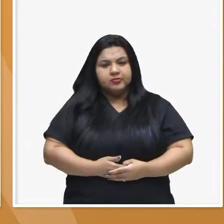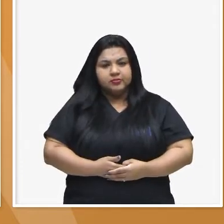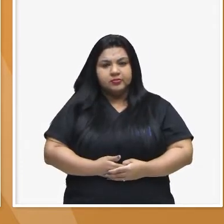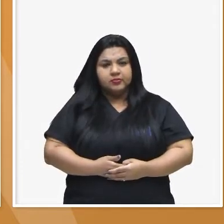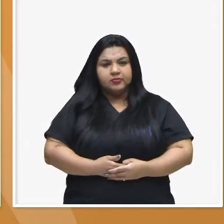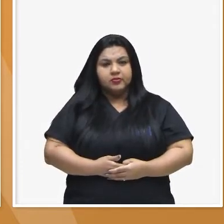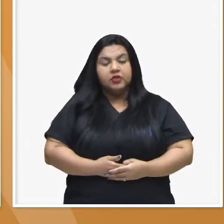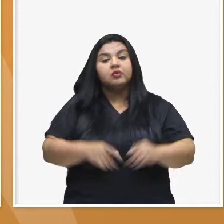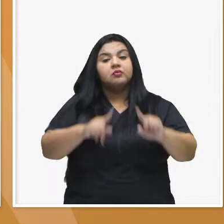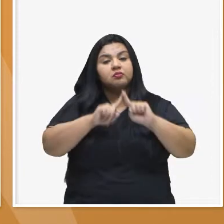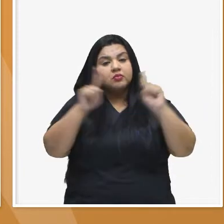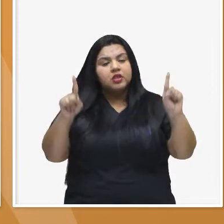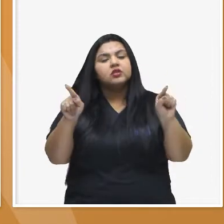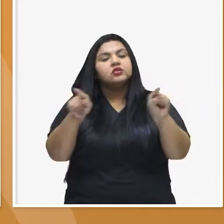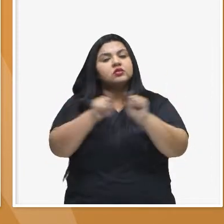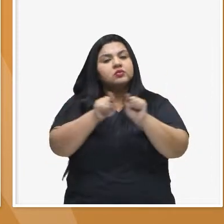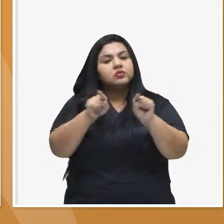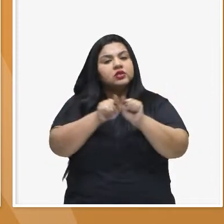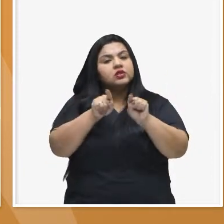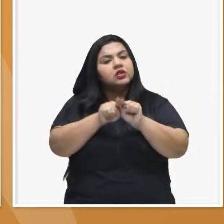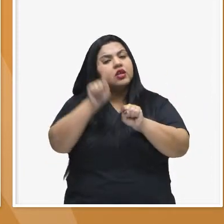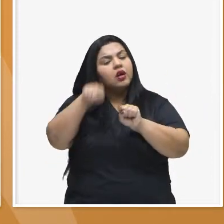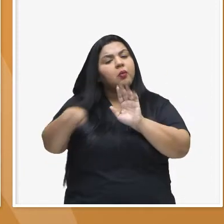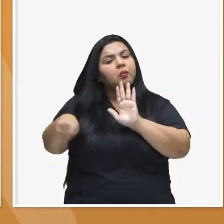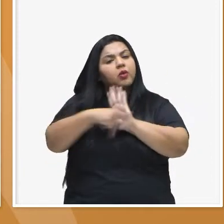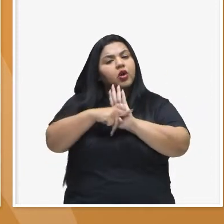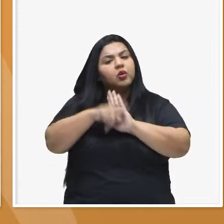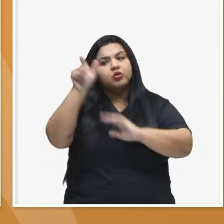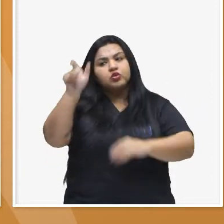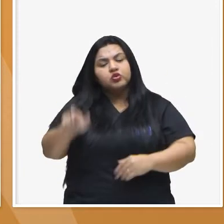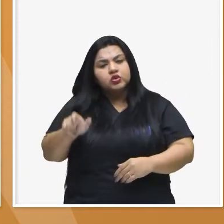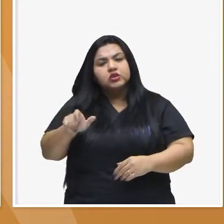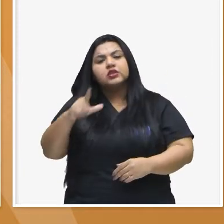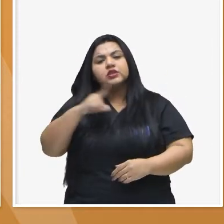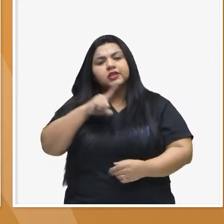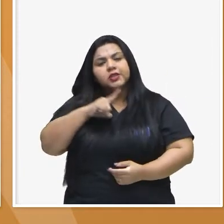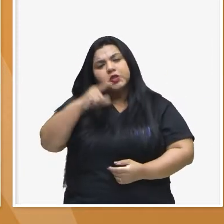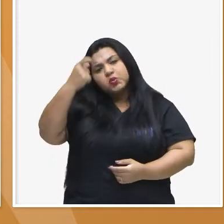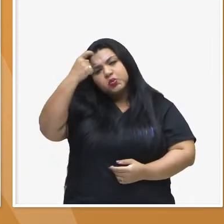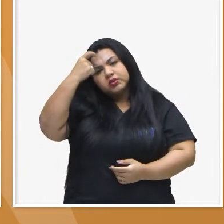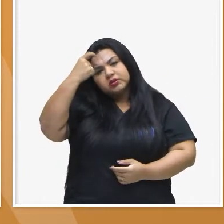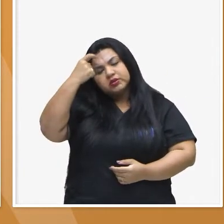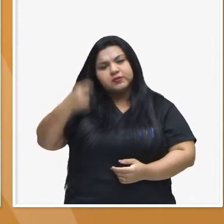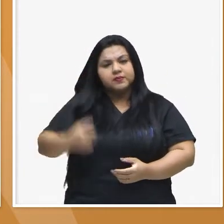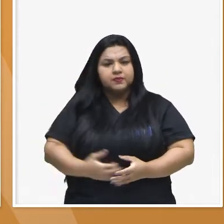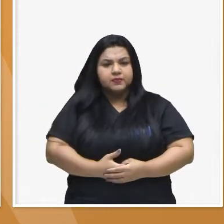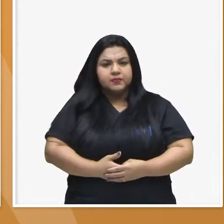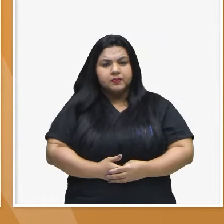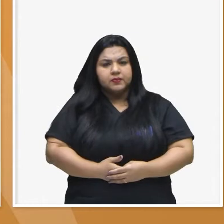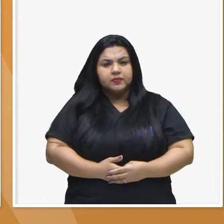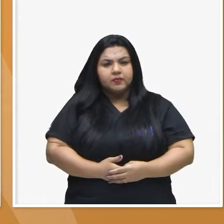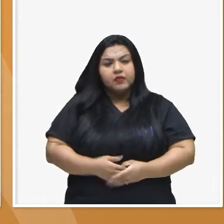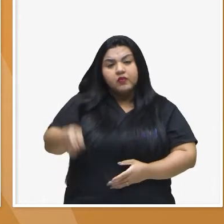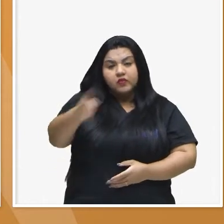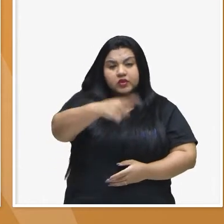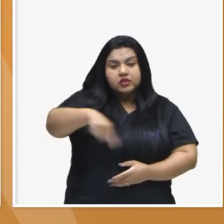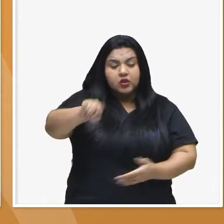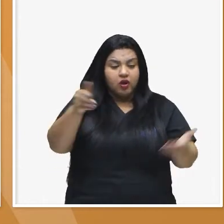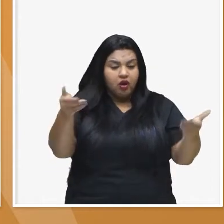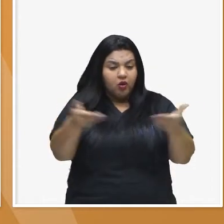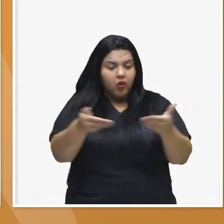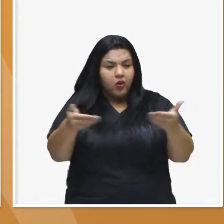né? Mas também é o próprio sujeito que tem consciência, como eu falei. Vocês estão agora aí na sala de